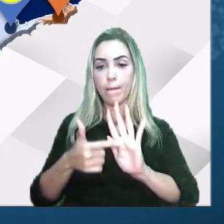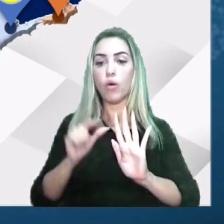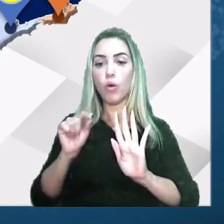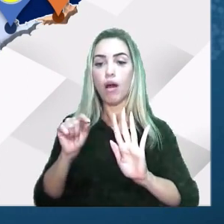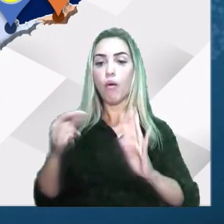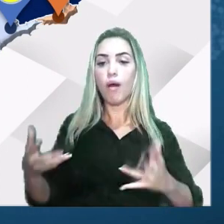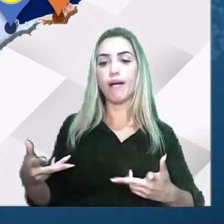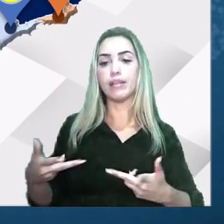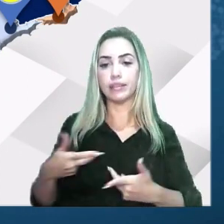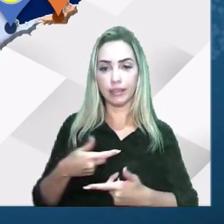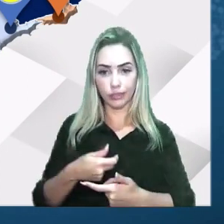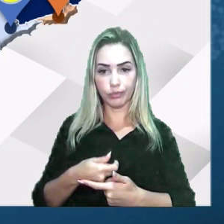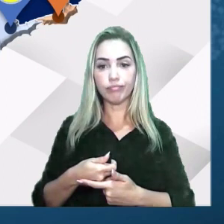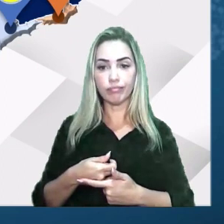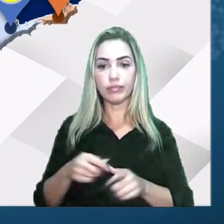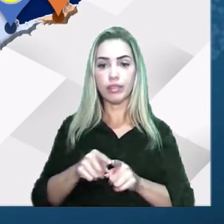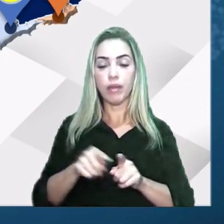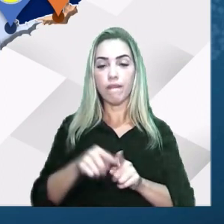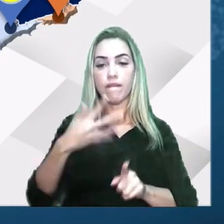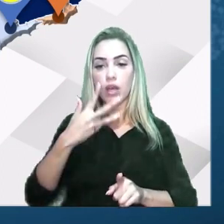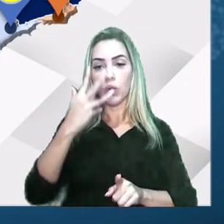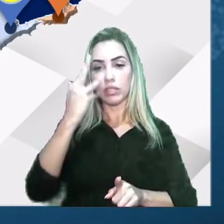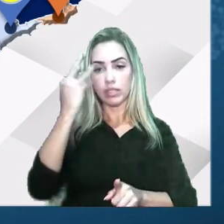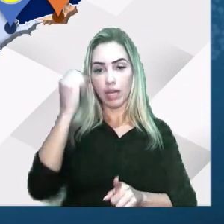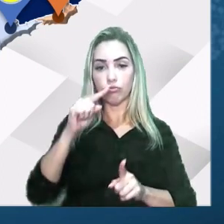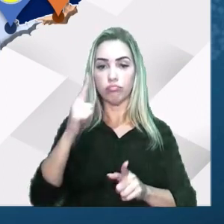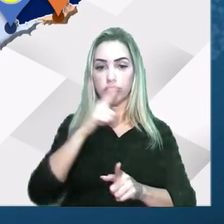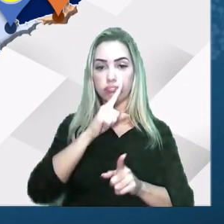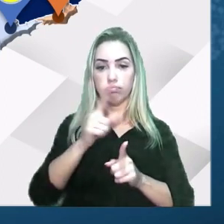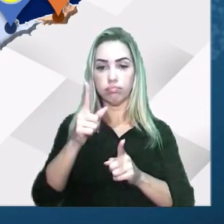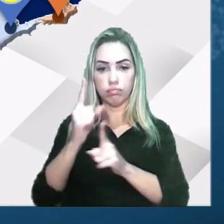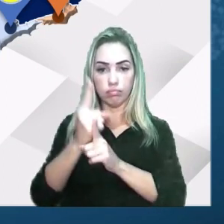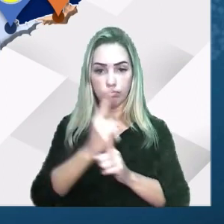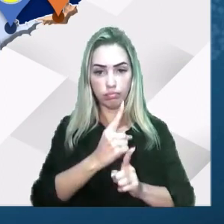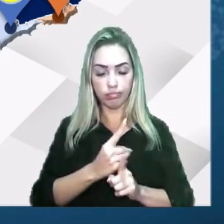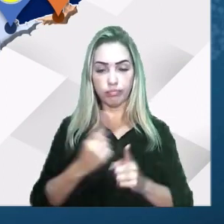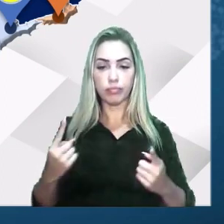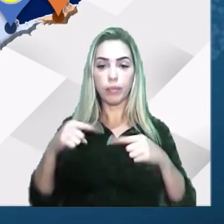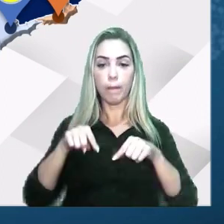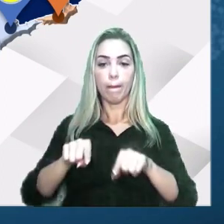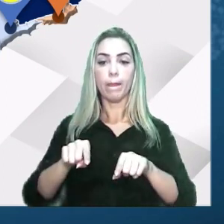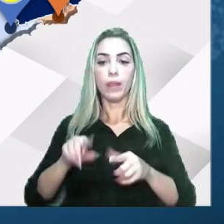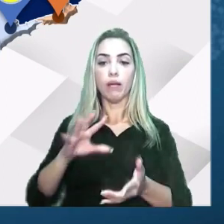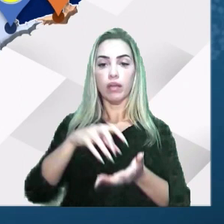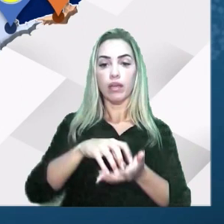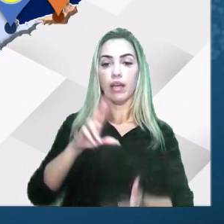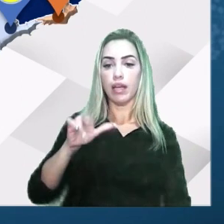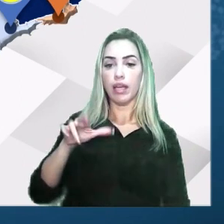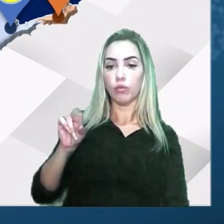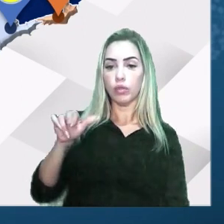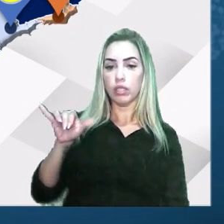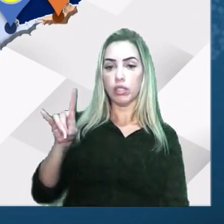qualidade e a velocidade do recrutamento. Ao mesmo tempo, no Reino Unido, 19